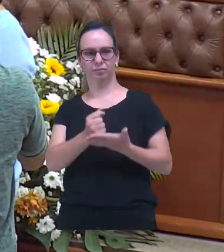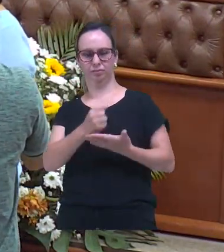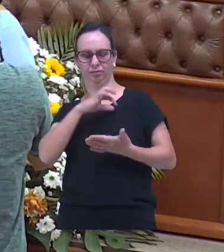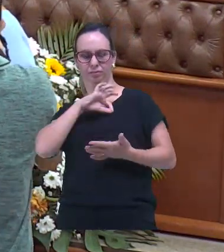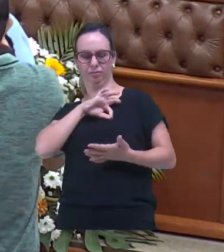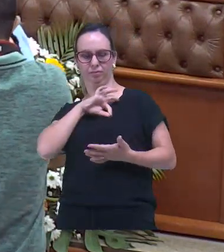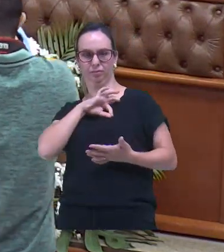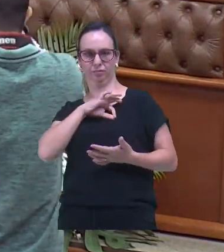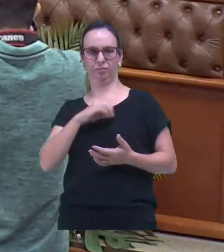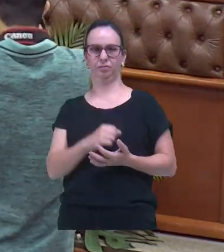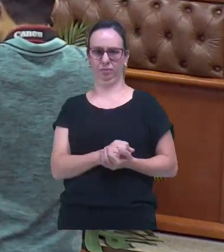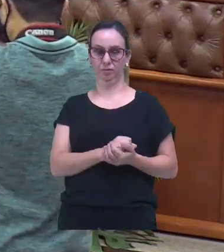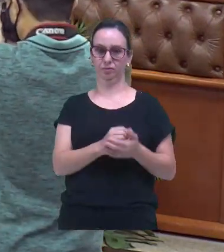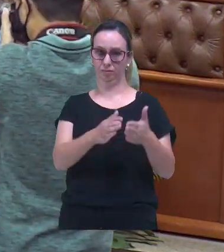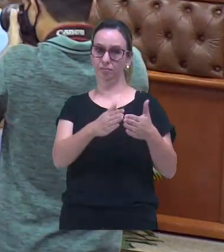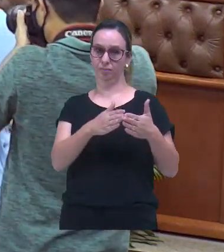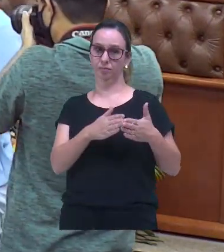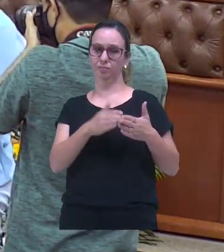viu?